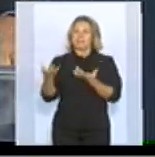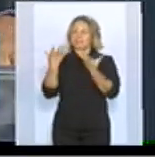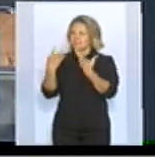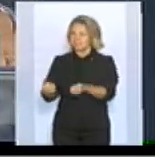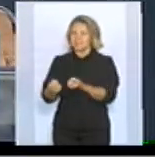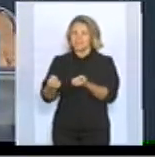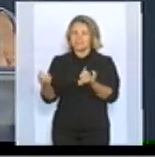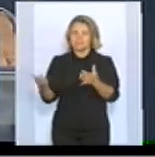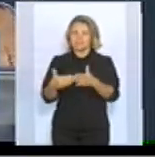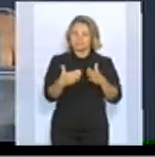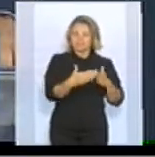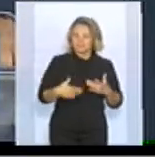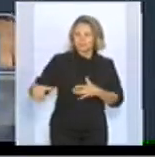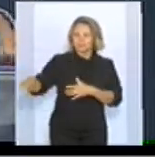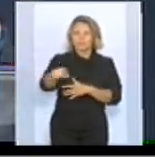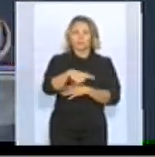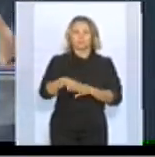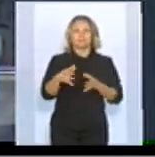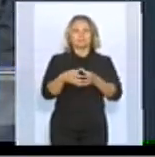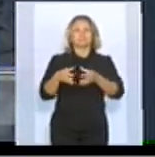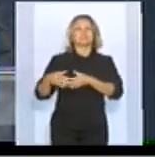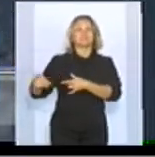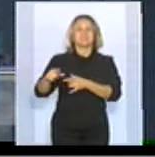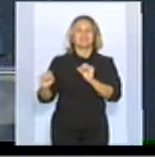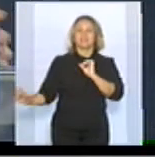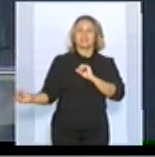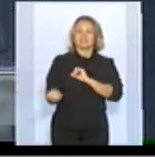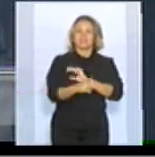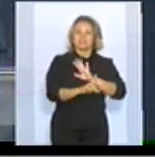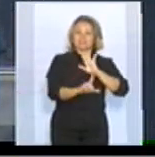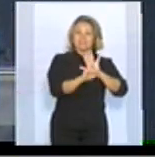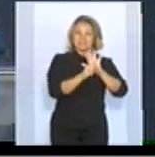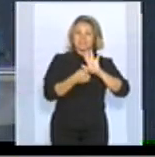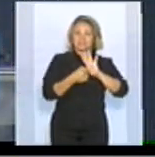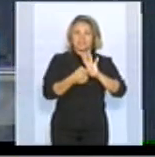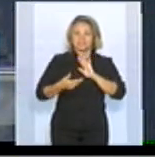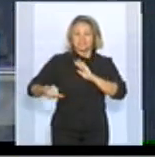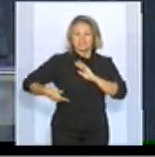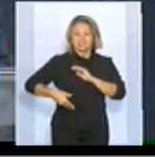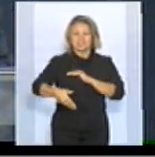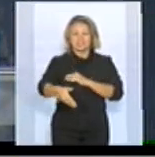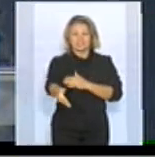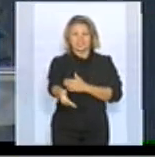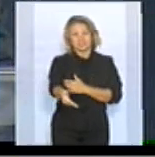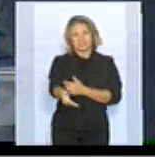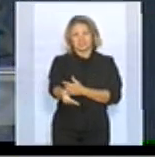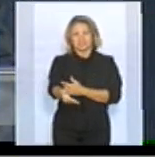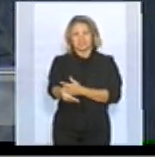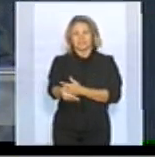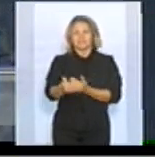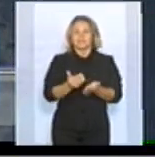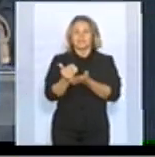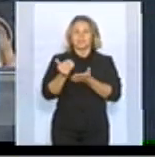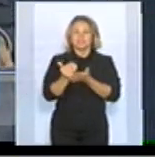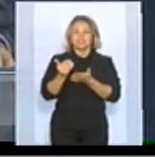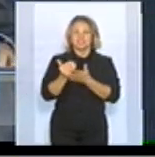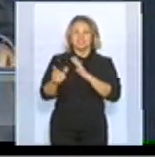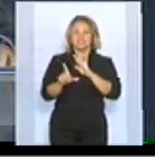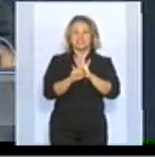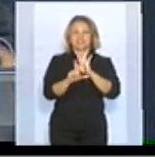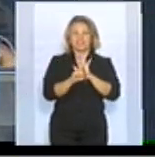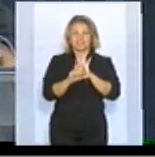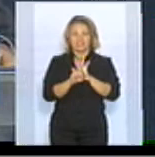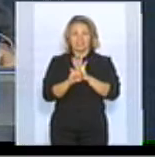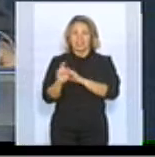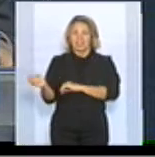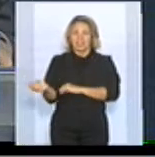de mercado dessa nova legislação que se coloca a partir efetivamente da lei. Há uma